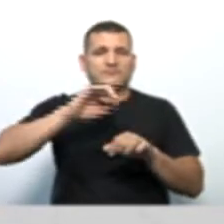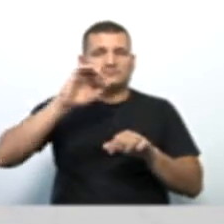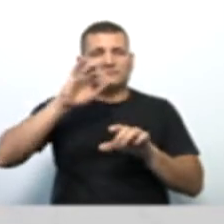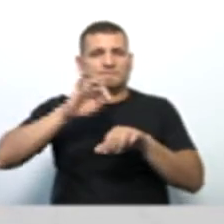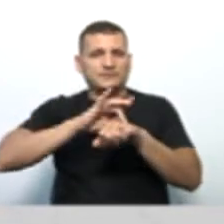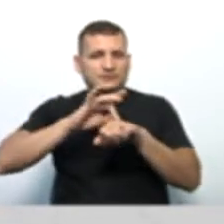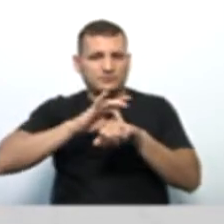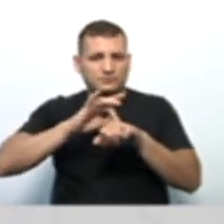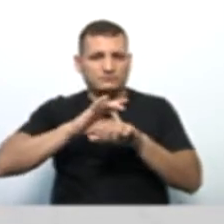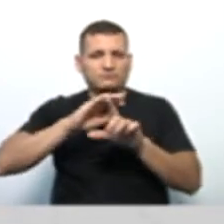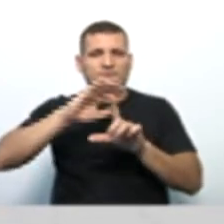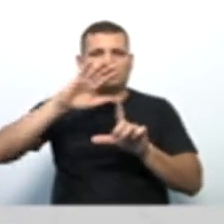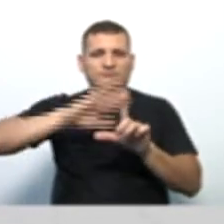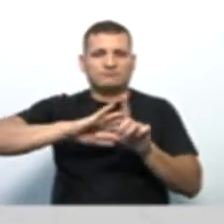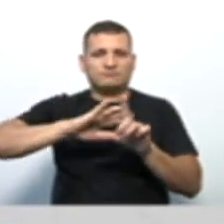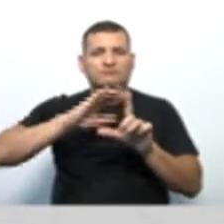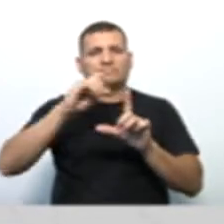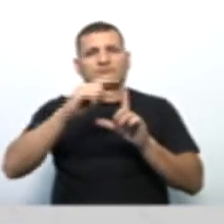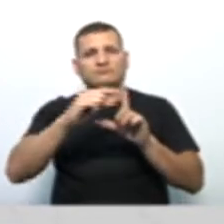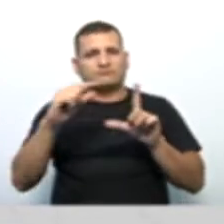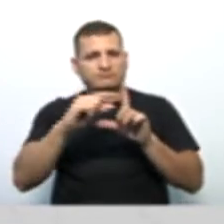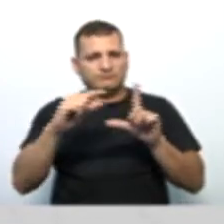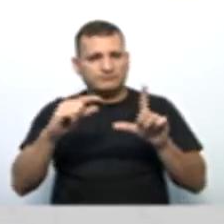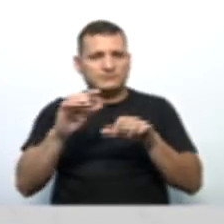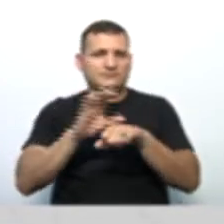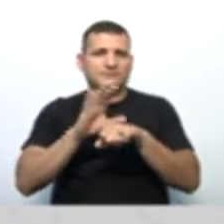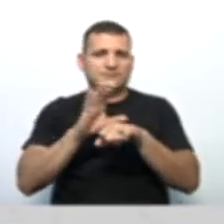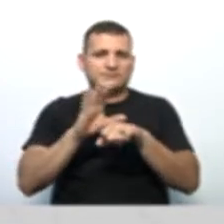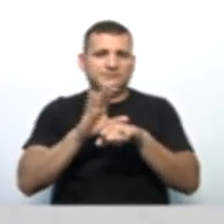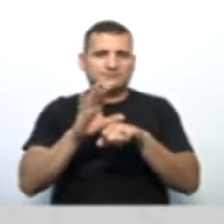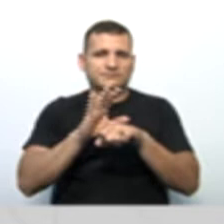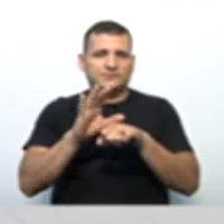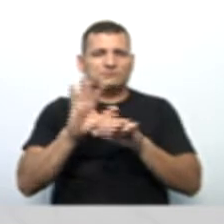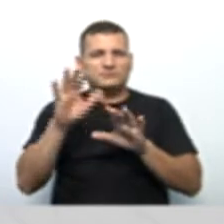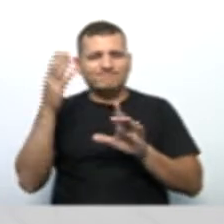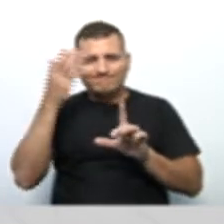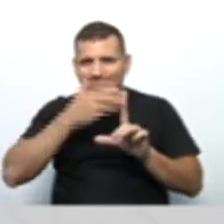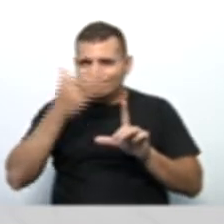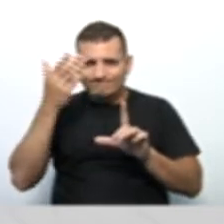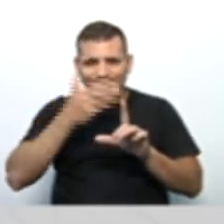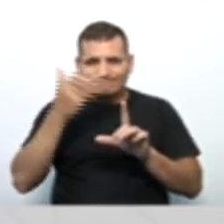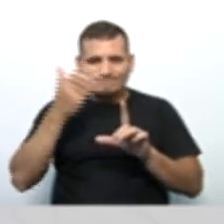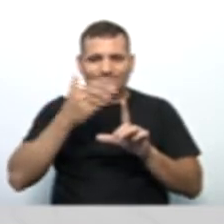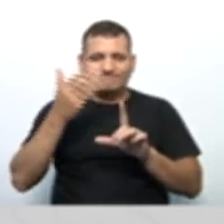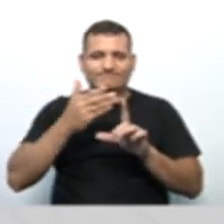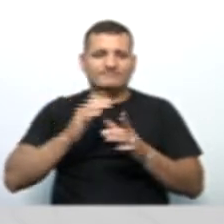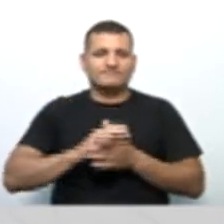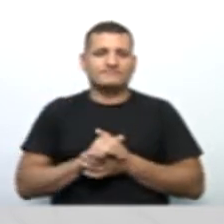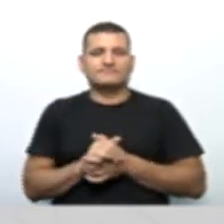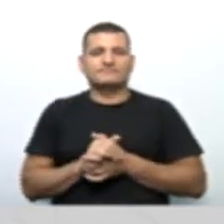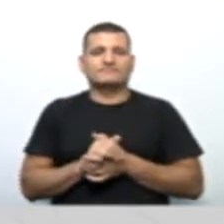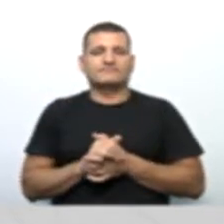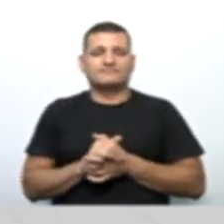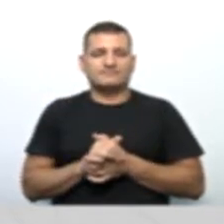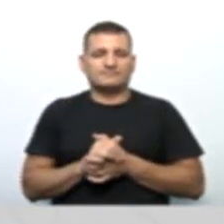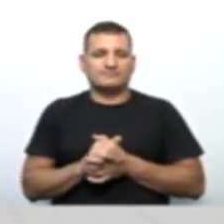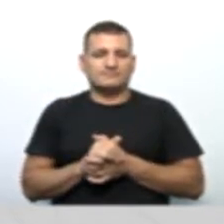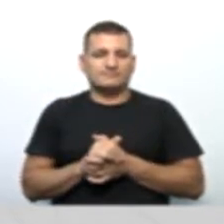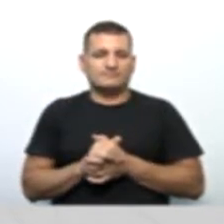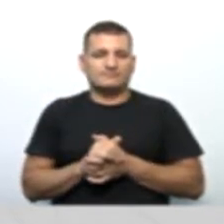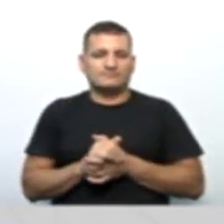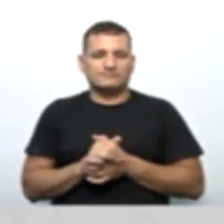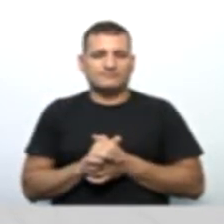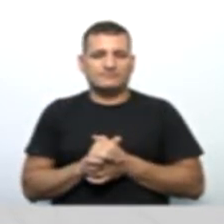praticamente não enxerga o que está escrito nessa parte aqui e conforme ele vai se conhecendo também dá uma melhorada mas não fica completamente